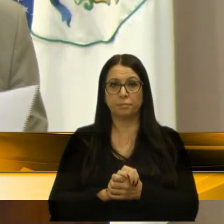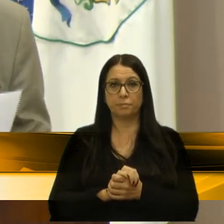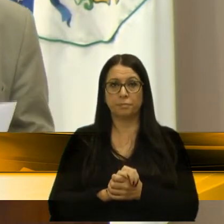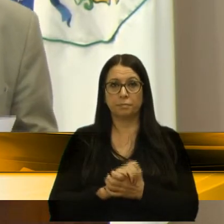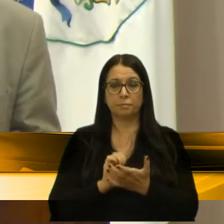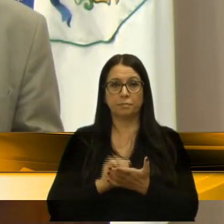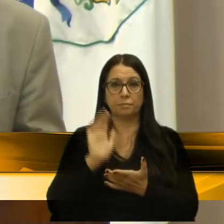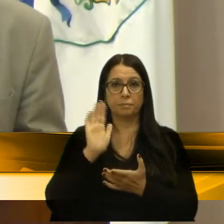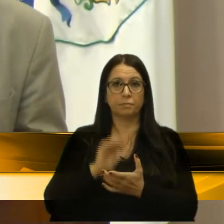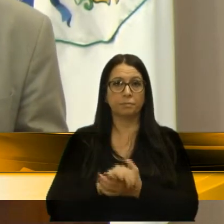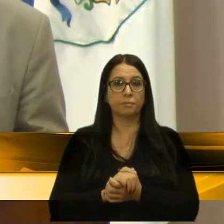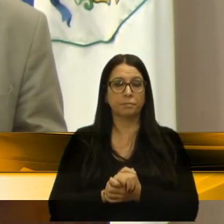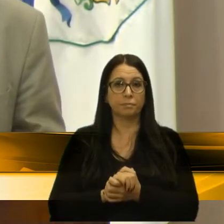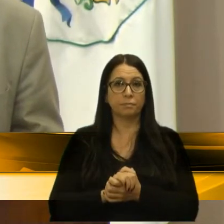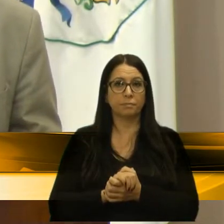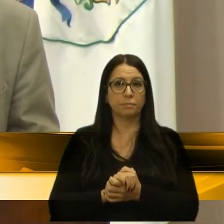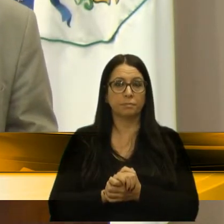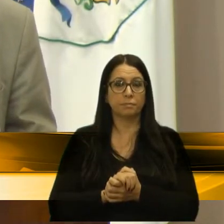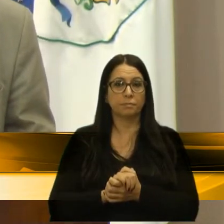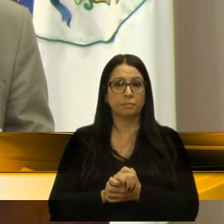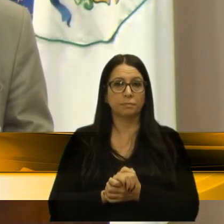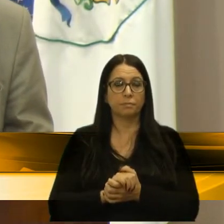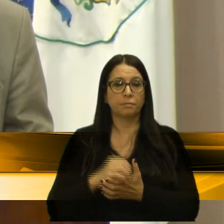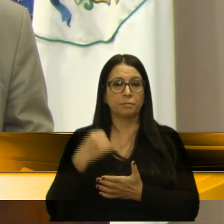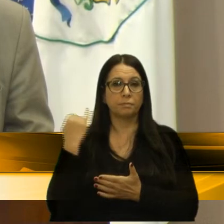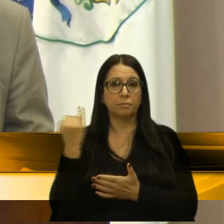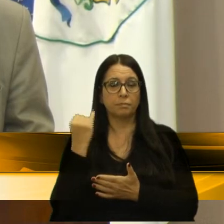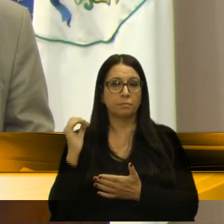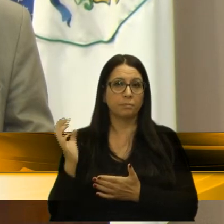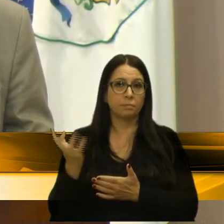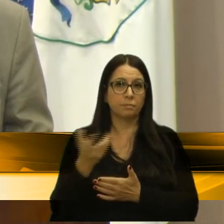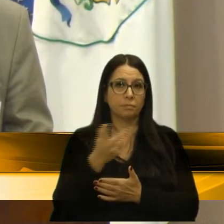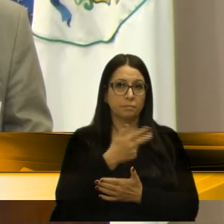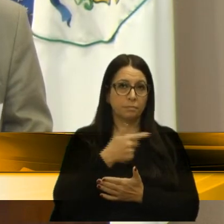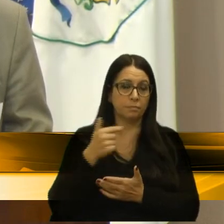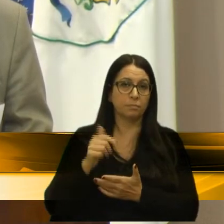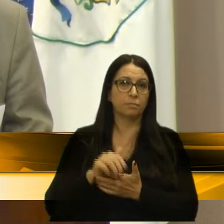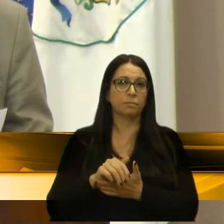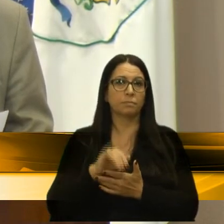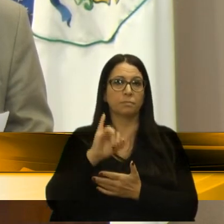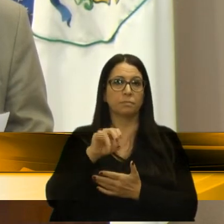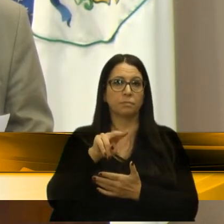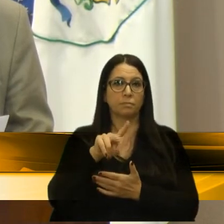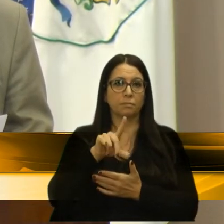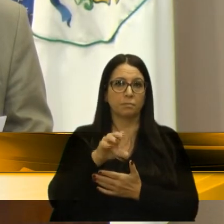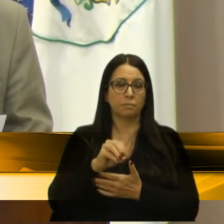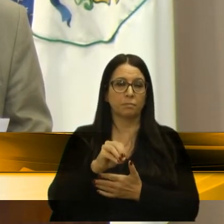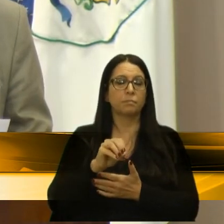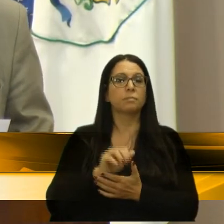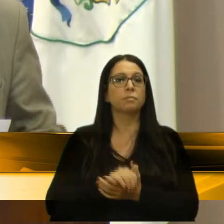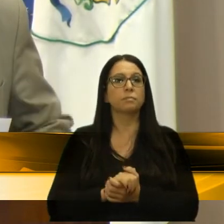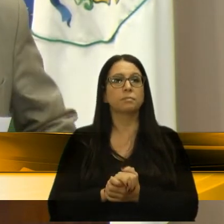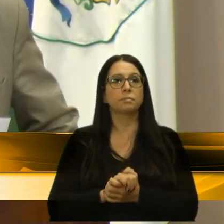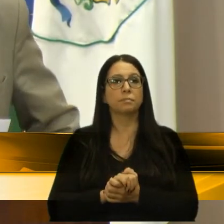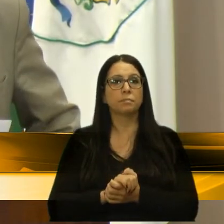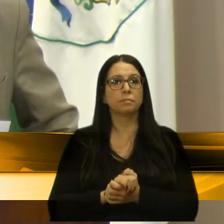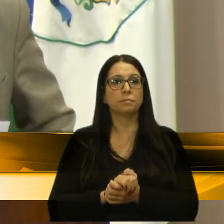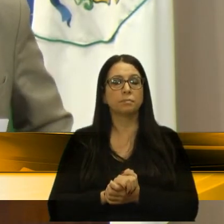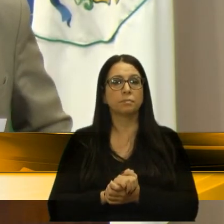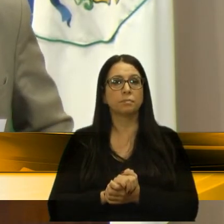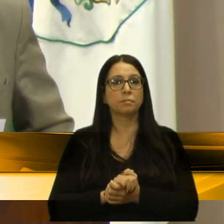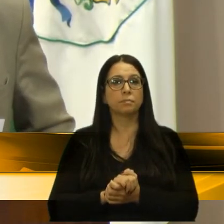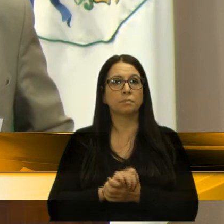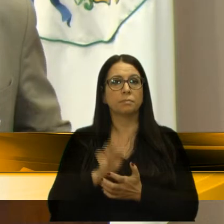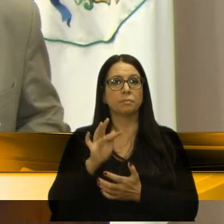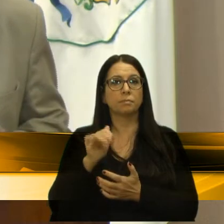Declaração de líder É da importante bancada, PDT. para todos nós. Também ao Júlio César da Silva Chaves, do